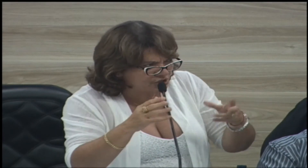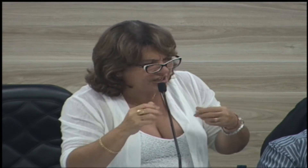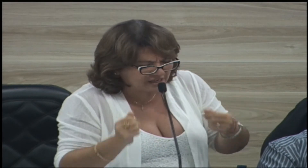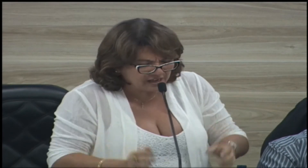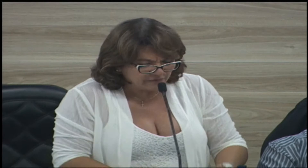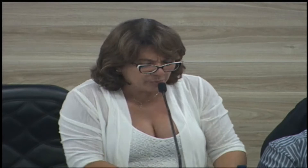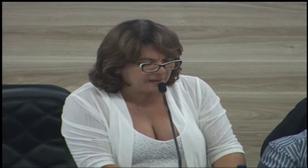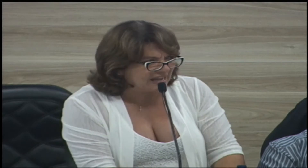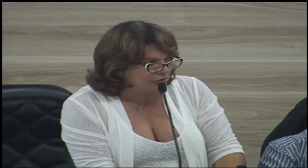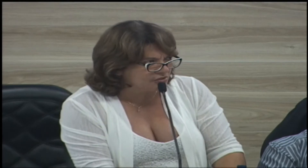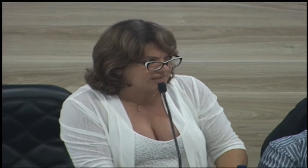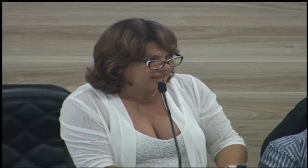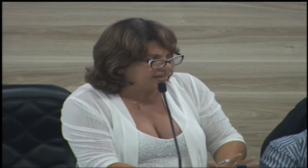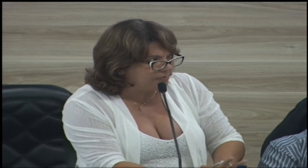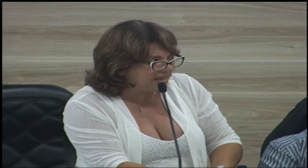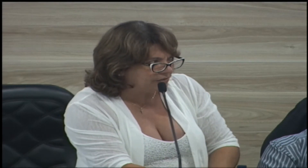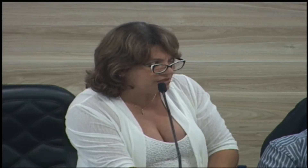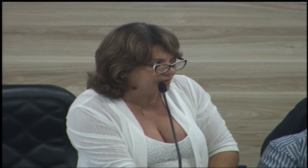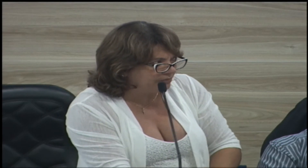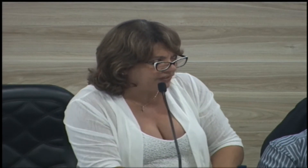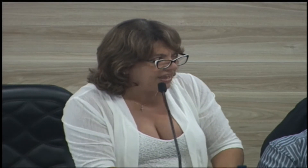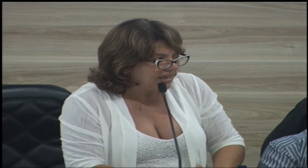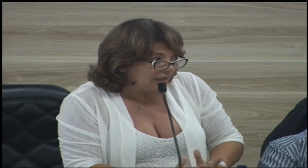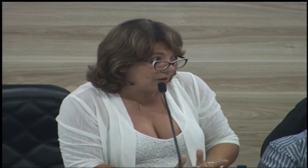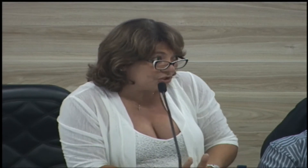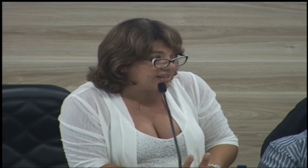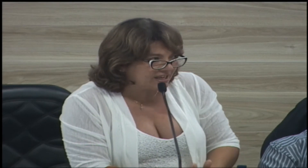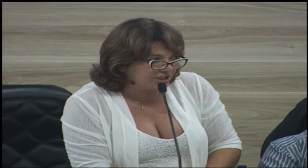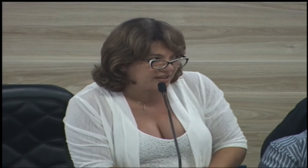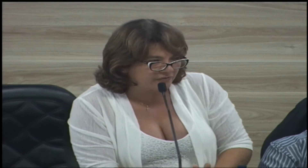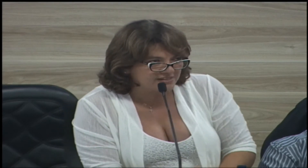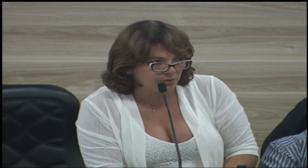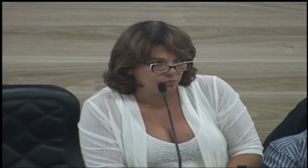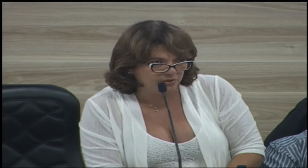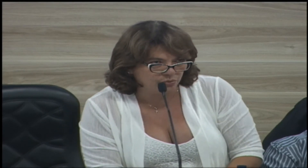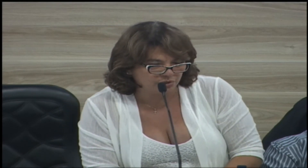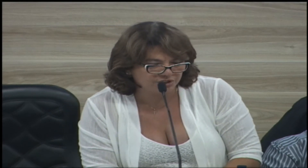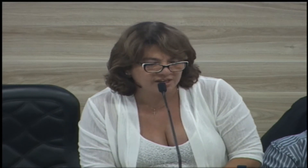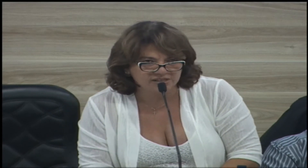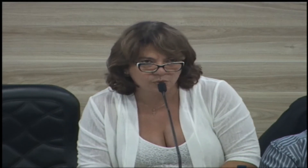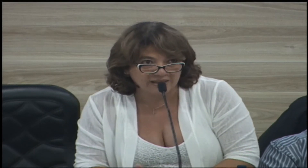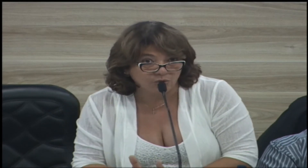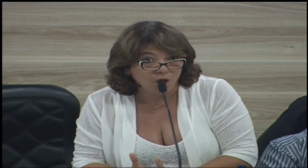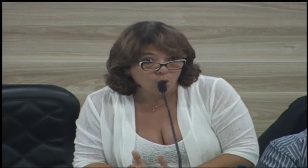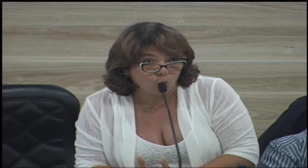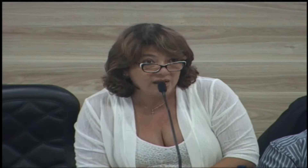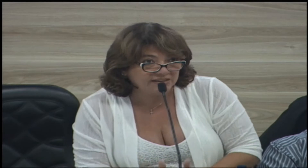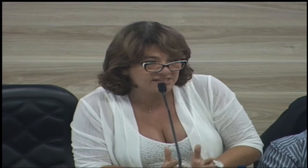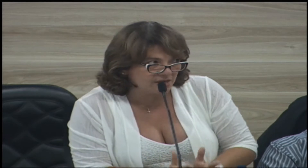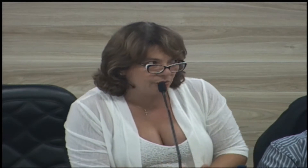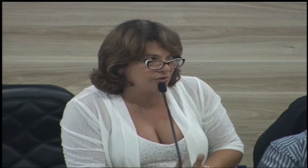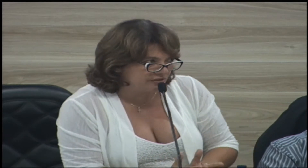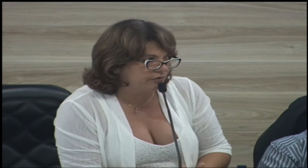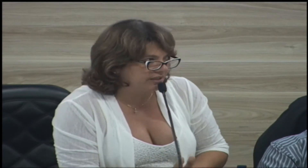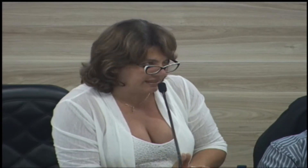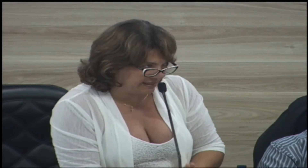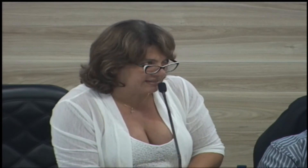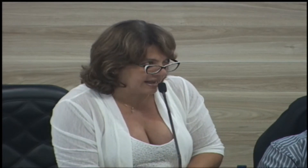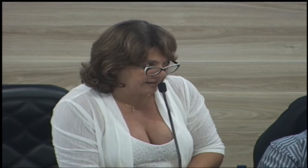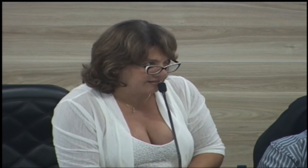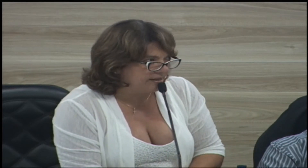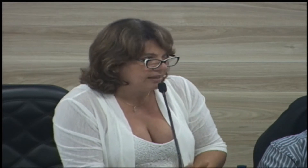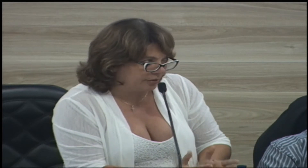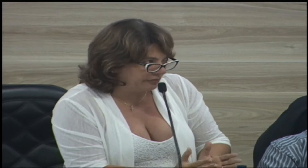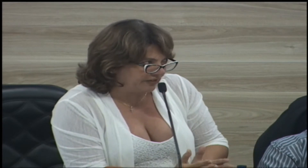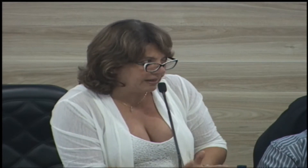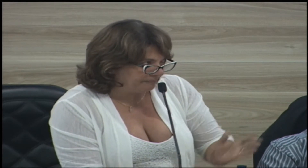vamos sugerir, vamos pegar nossos requerimentos, vamos ver. Eu acho nem que a gente tem que fazer uma, duas, três, quatro, quantas reuniões forem